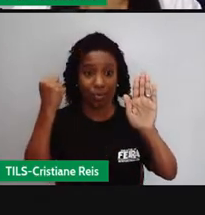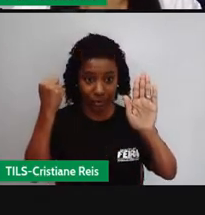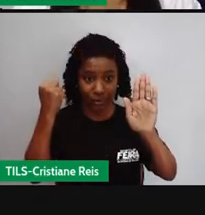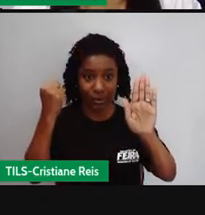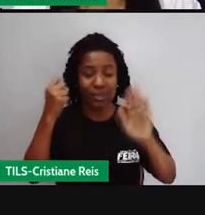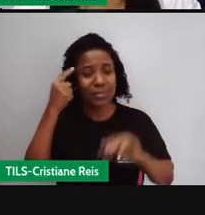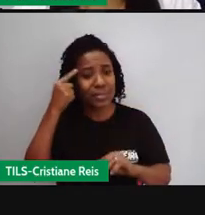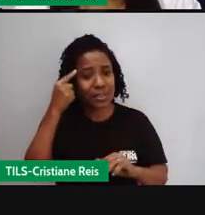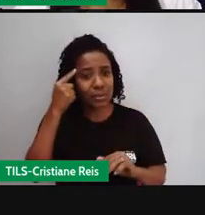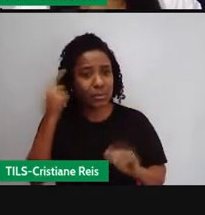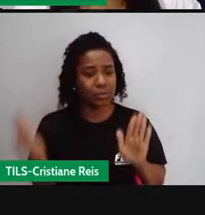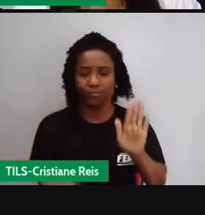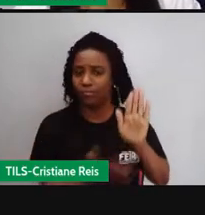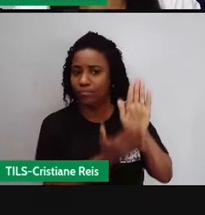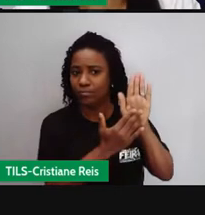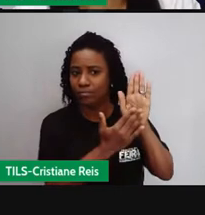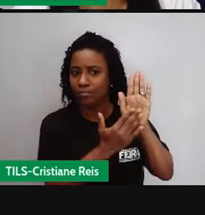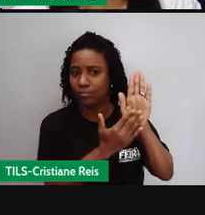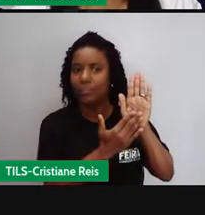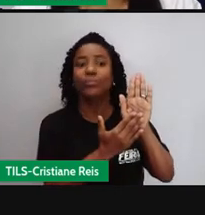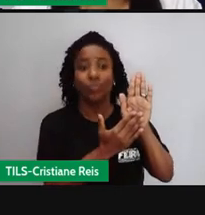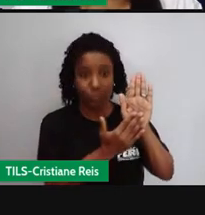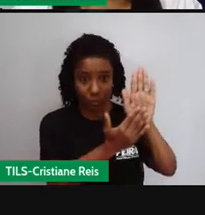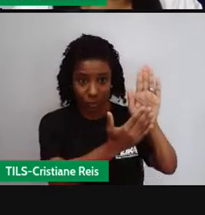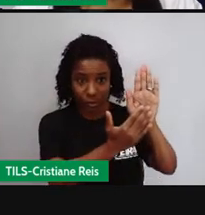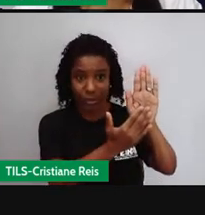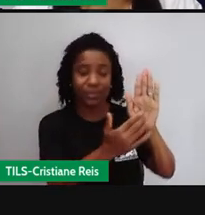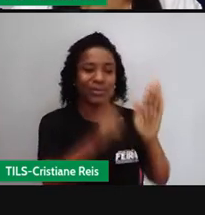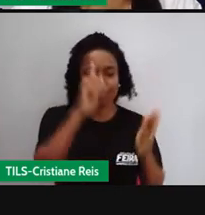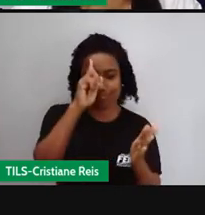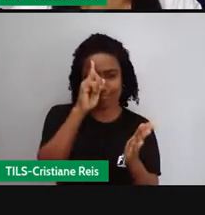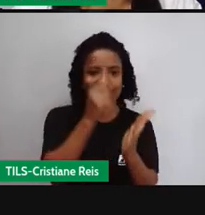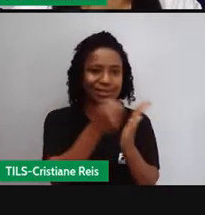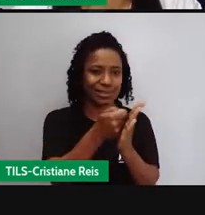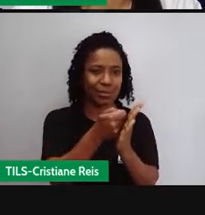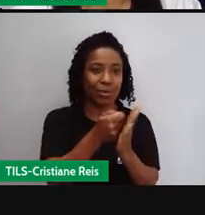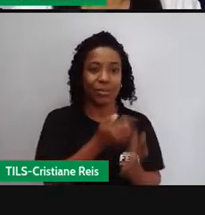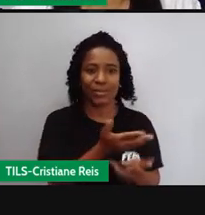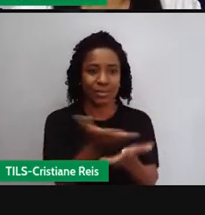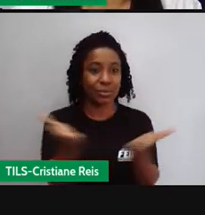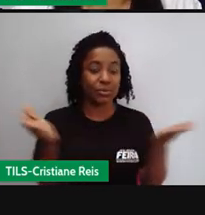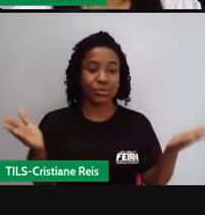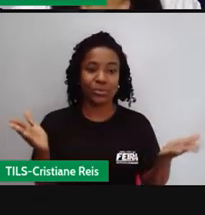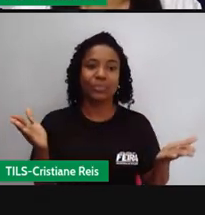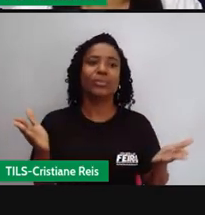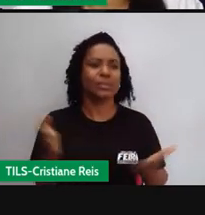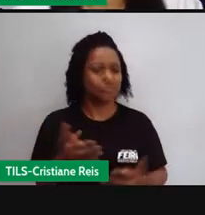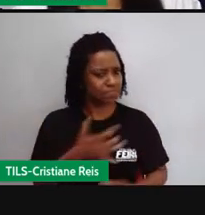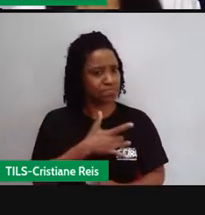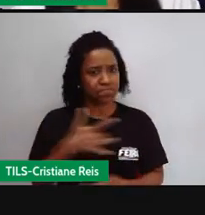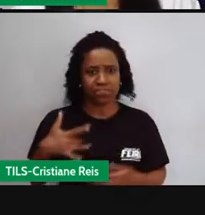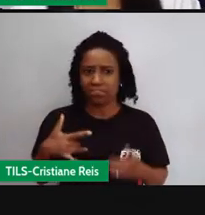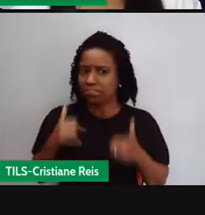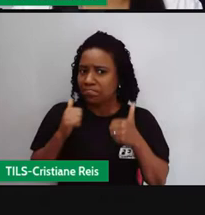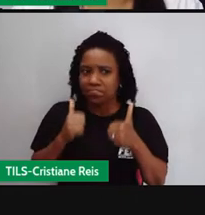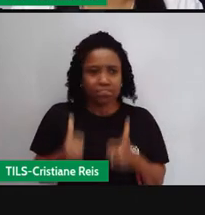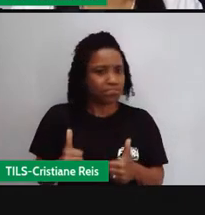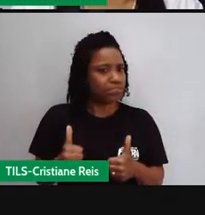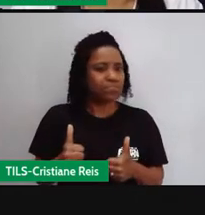As ações de bem-estar das pessoas, é algo, então, que é poder das pessoas. E esse poder